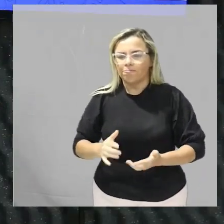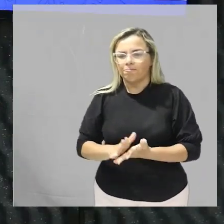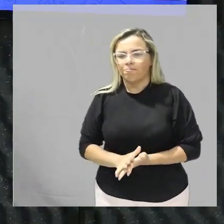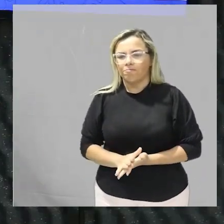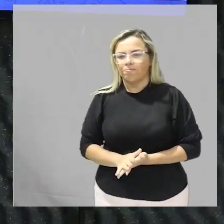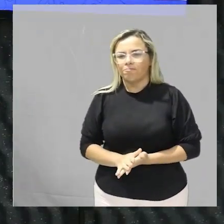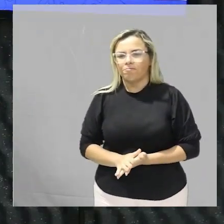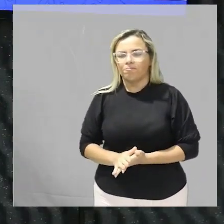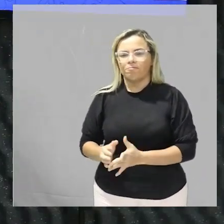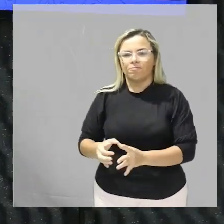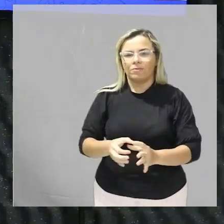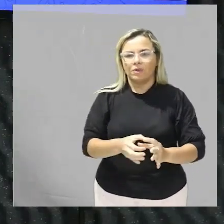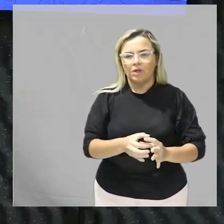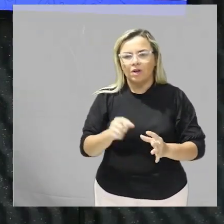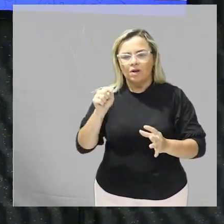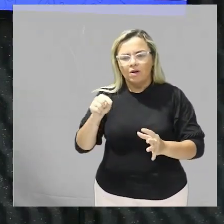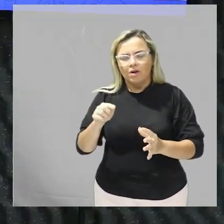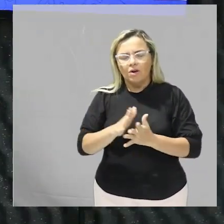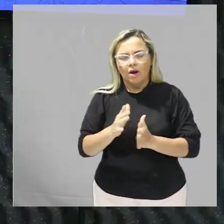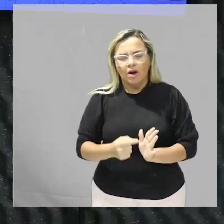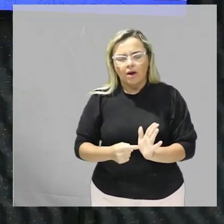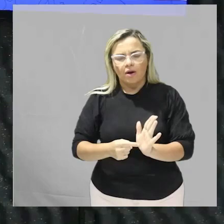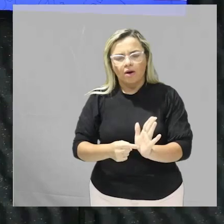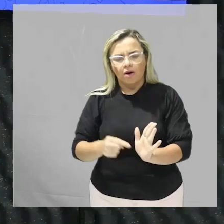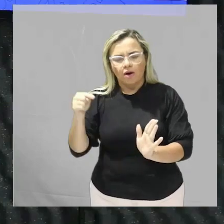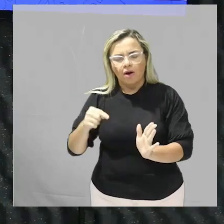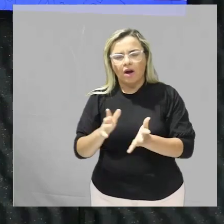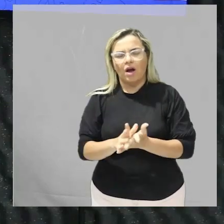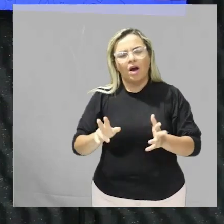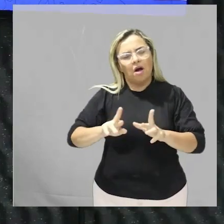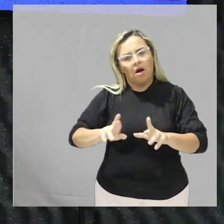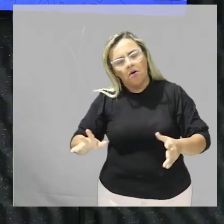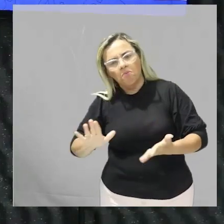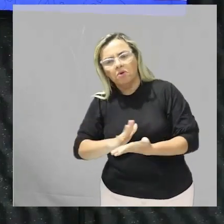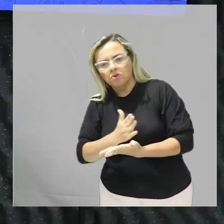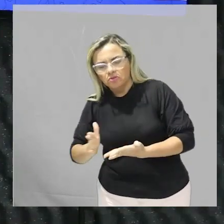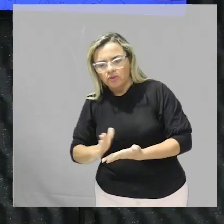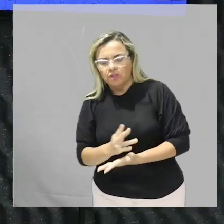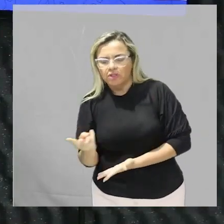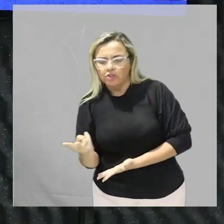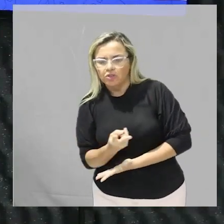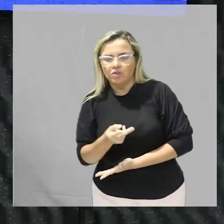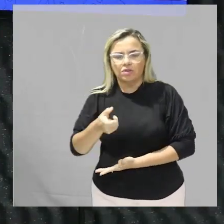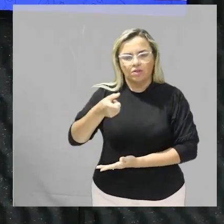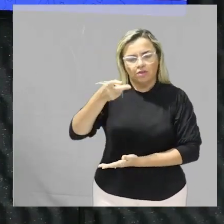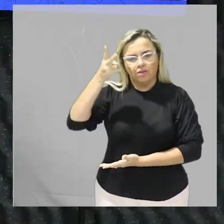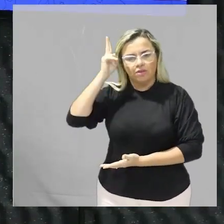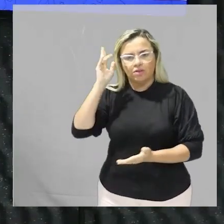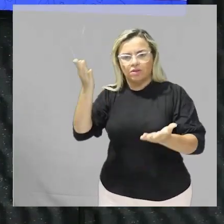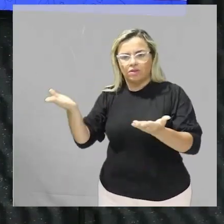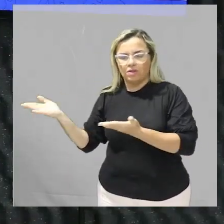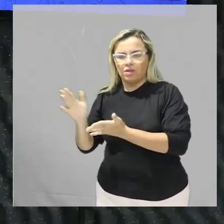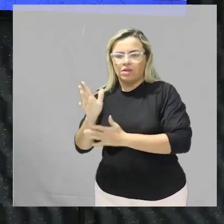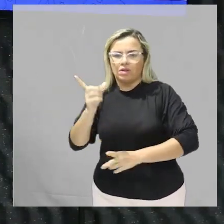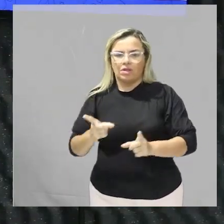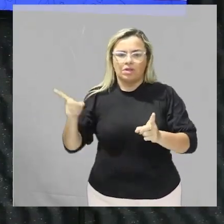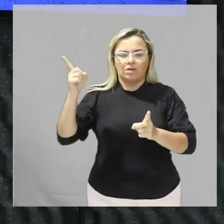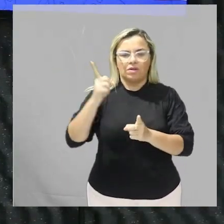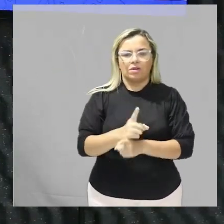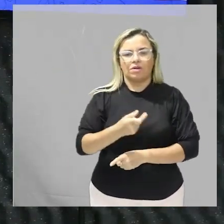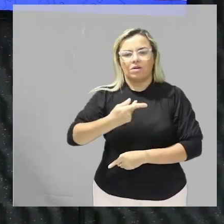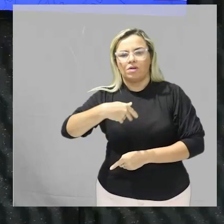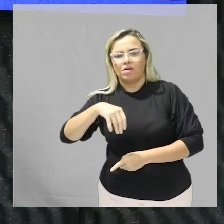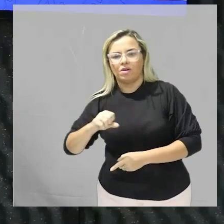dessas diferenças, tá bom? Então, essa primeira questão eu encontrei aqui no vestibular do Paz UEMA em 2016,